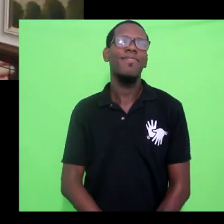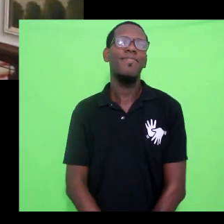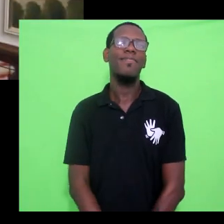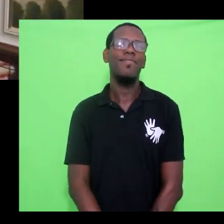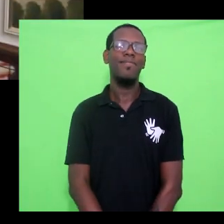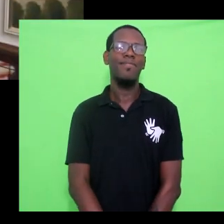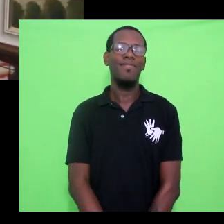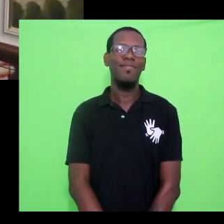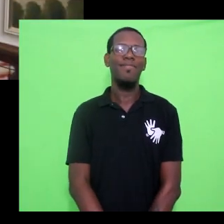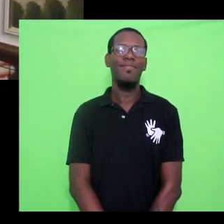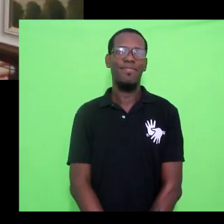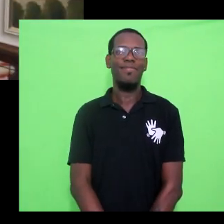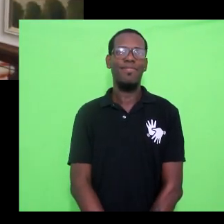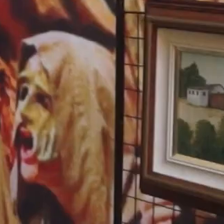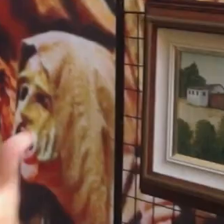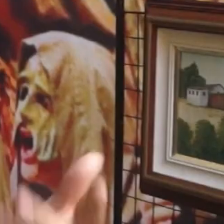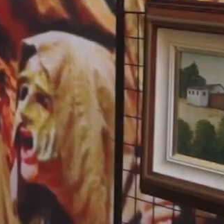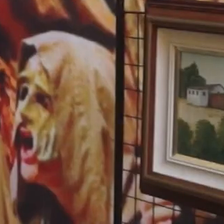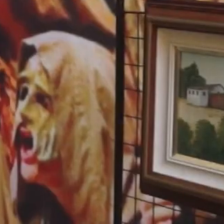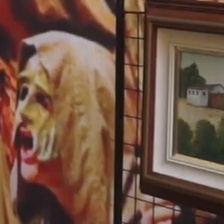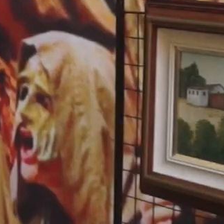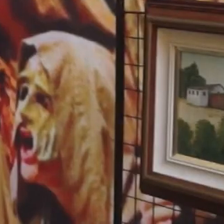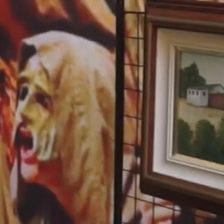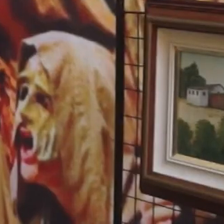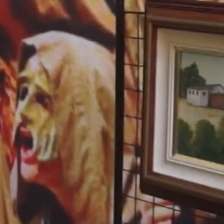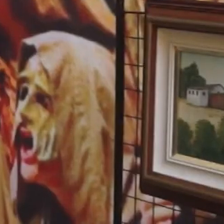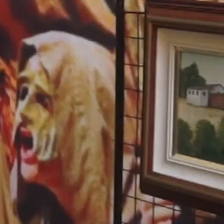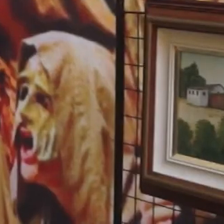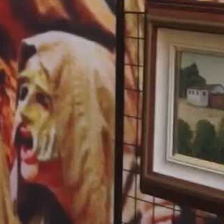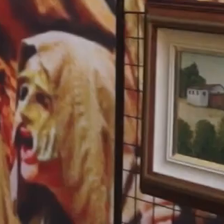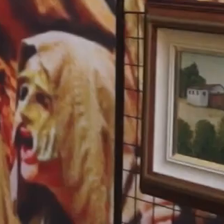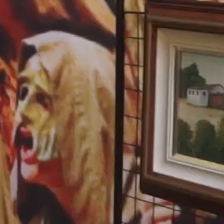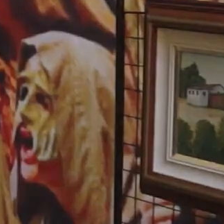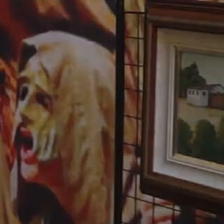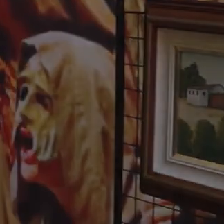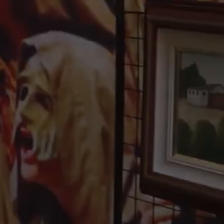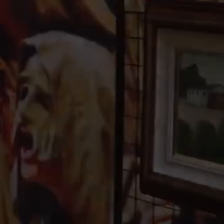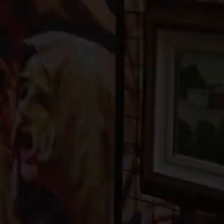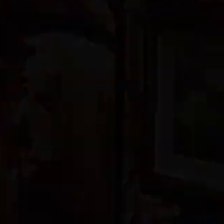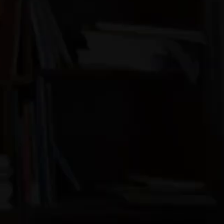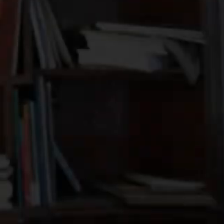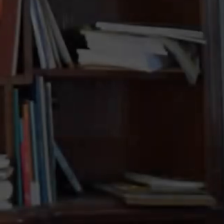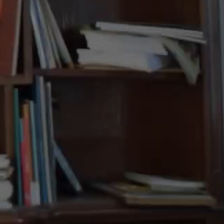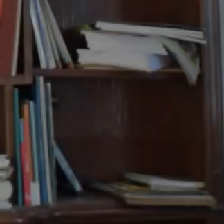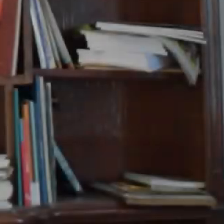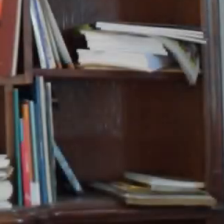como consumidora e produtora de história, eu acho que vai ser o melhor dos mundos.